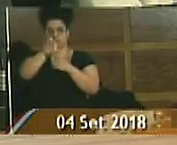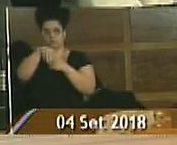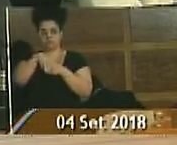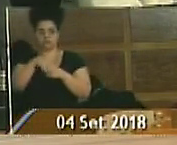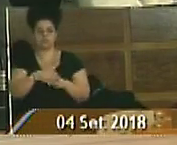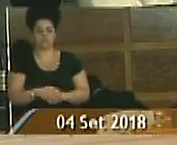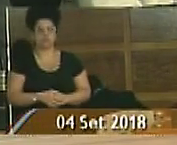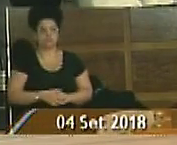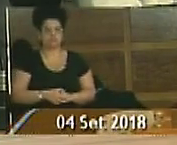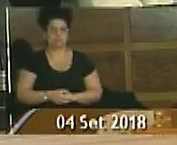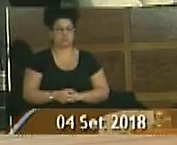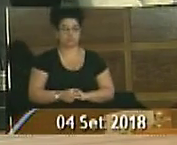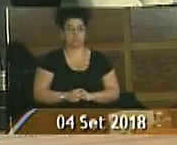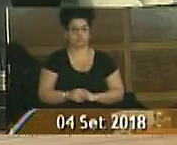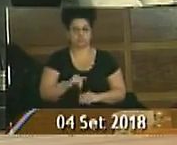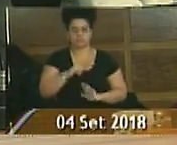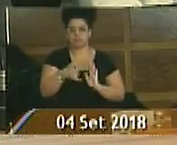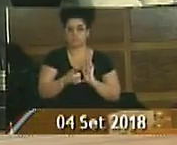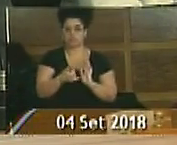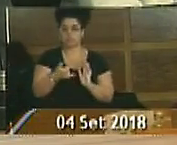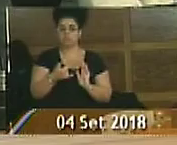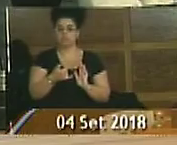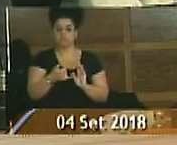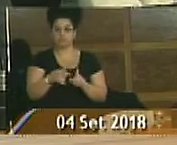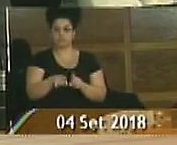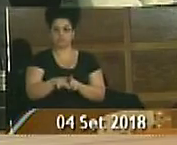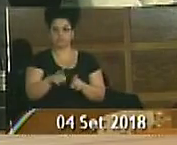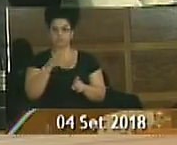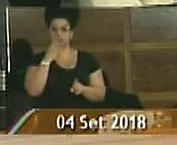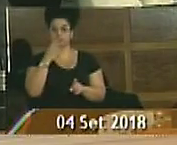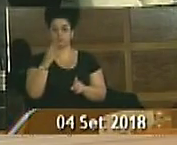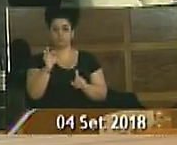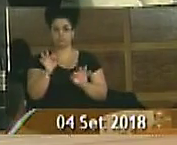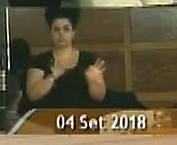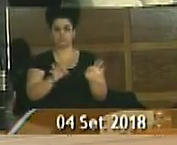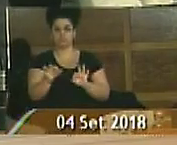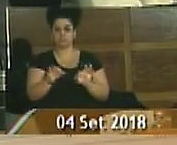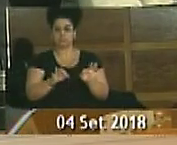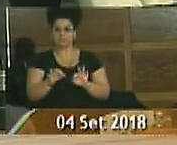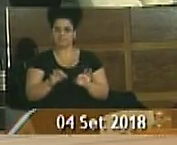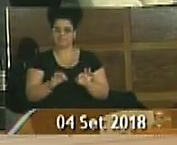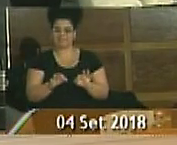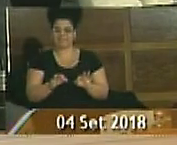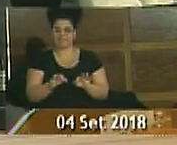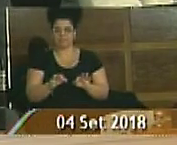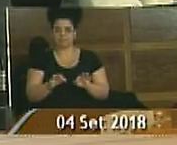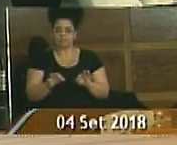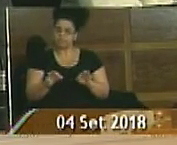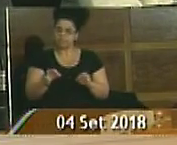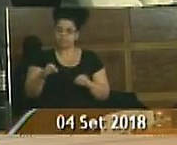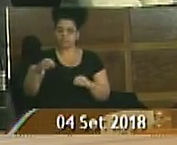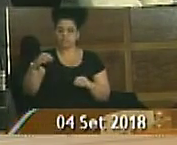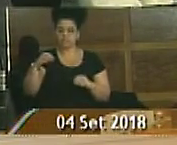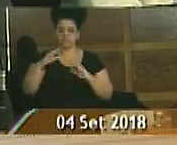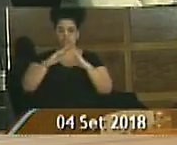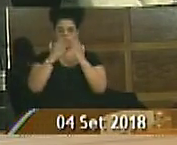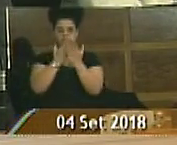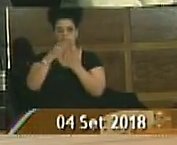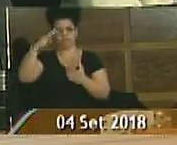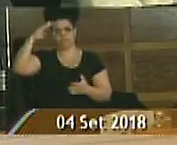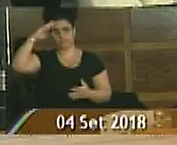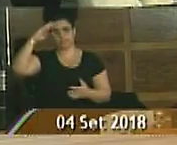Indicação 379, implantação de espelho retrovisor aos modos existentes da guarida do Colégio Naval em ponto estratégico nas